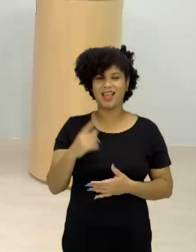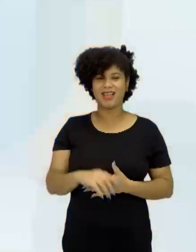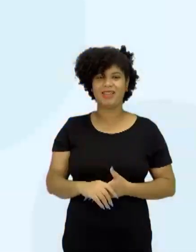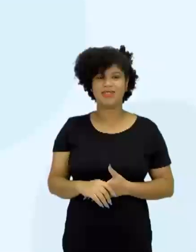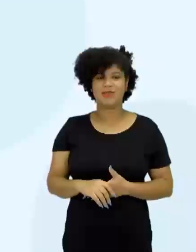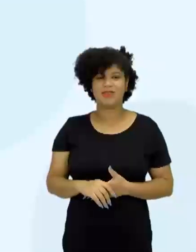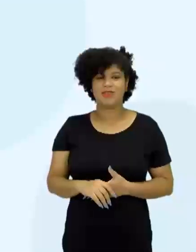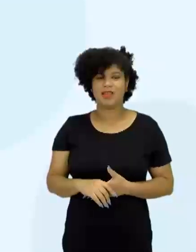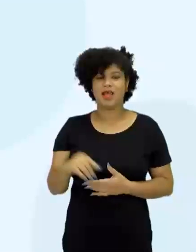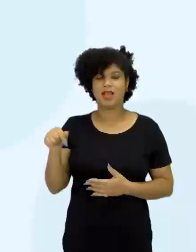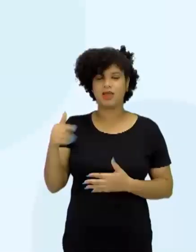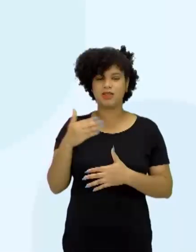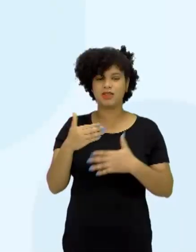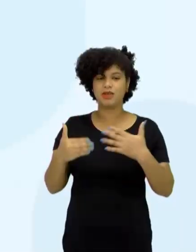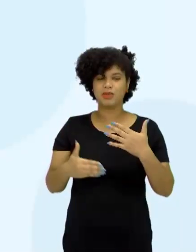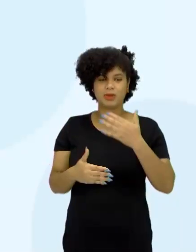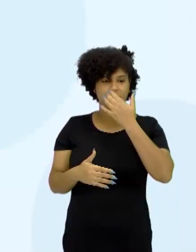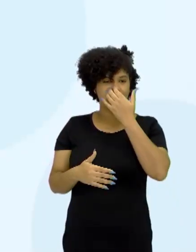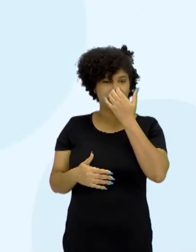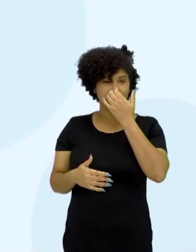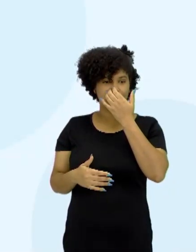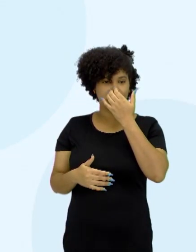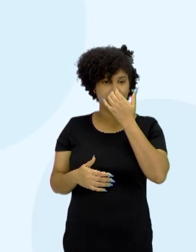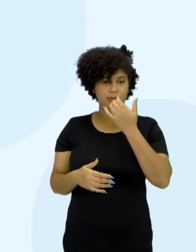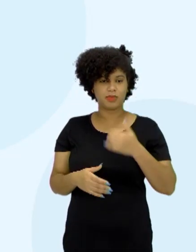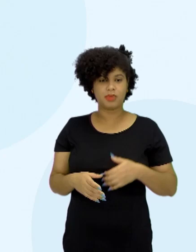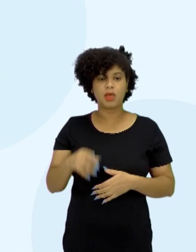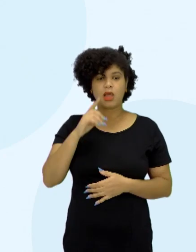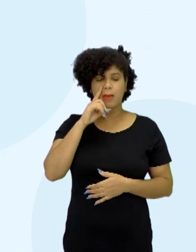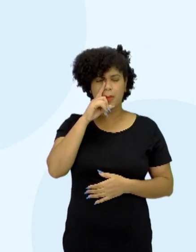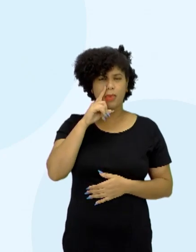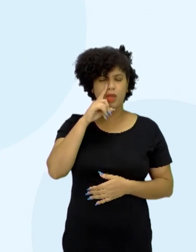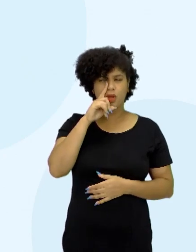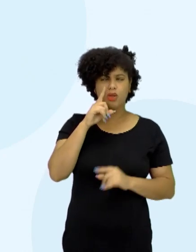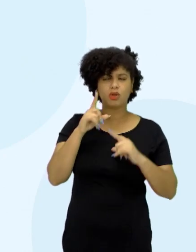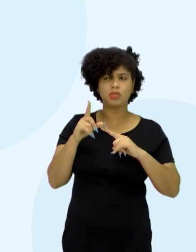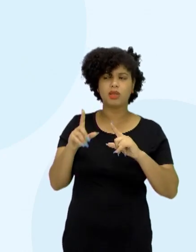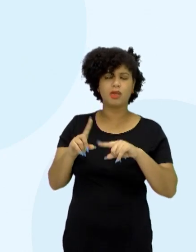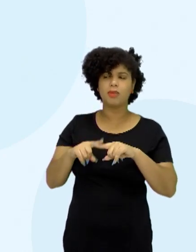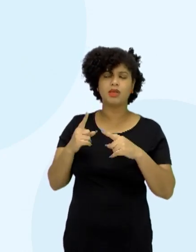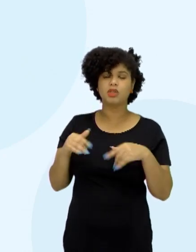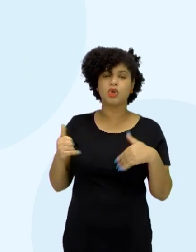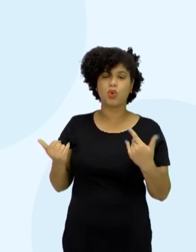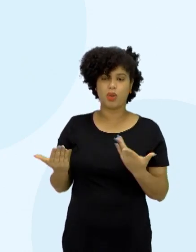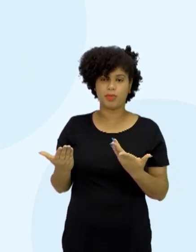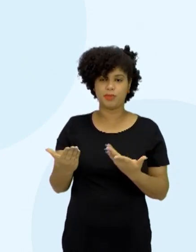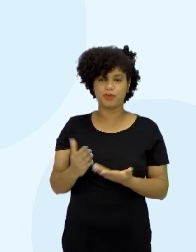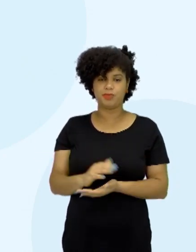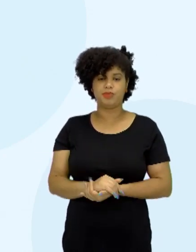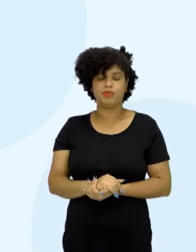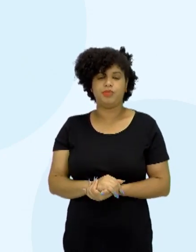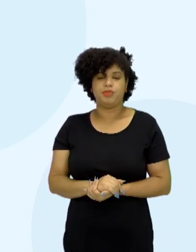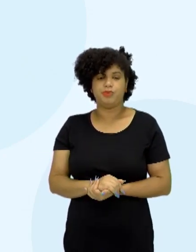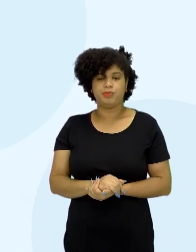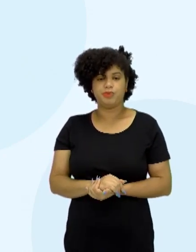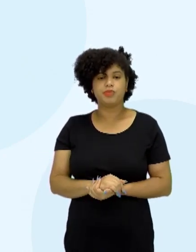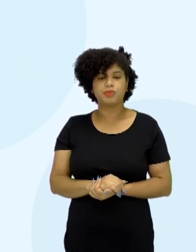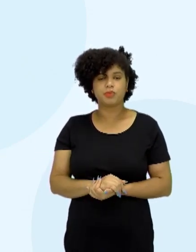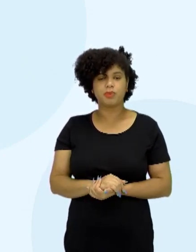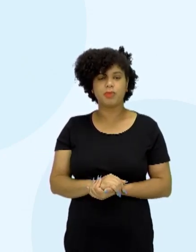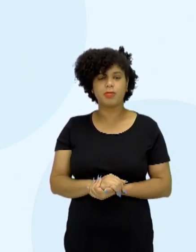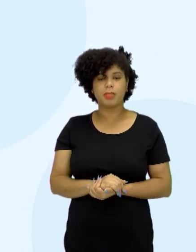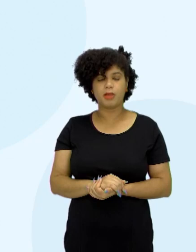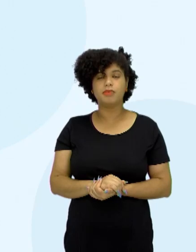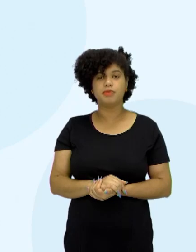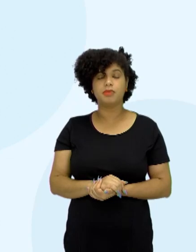a Vamos aqui para o LED? Tinha um risco aí, tinha um risco. Oi? Tinha um risco. Tinha um risco. E qual risco era esse? O Brasil poderia